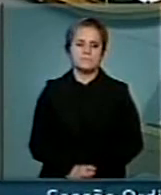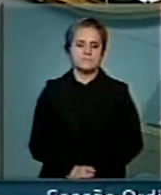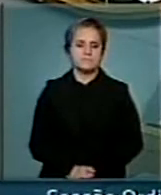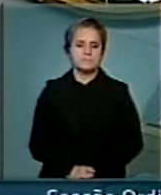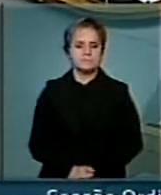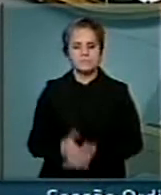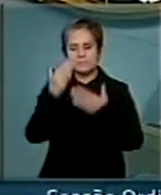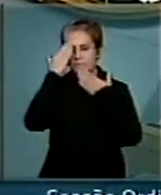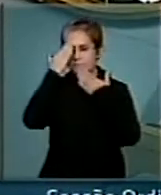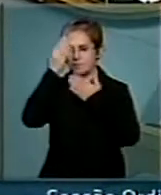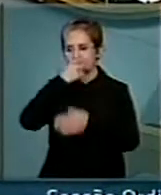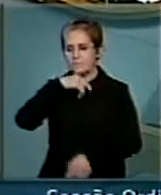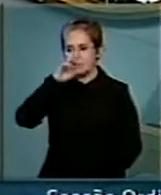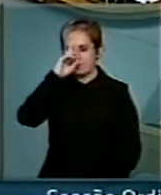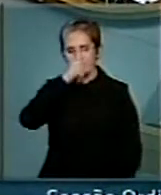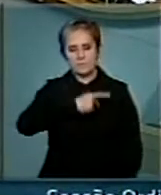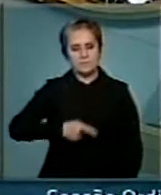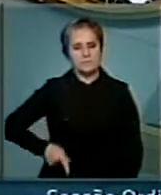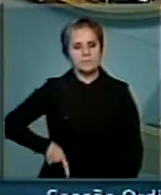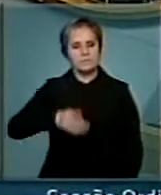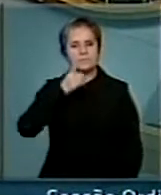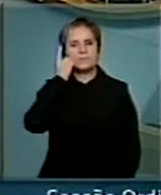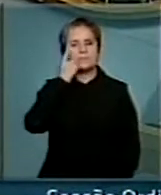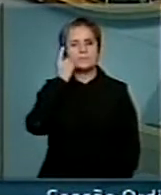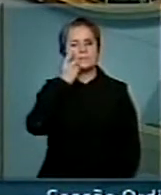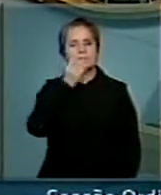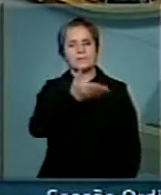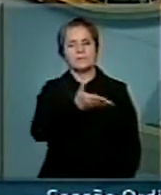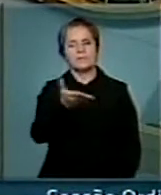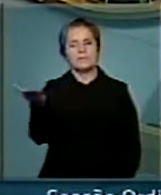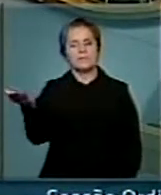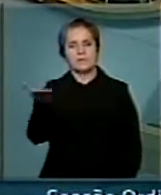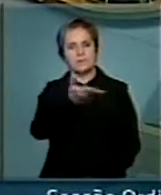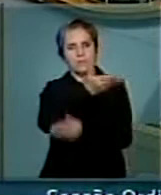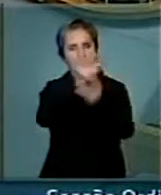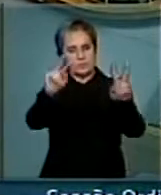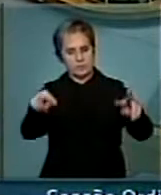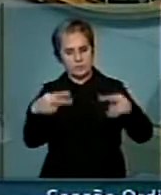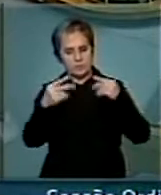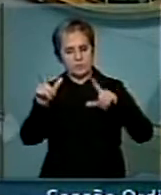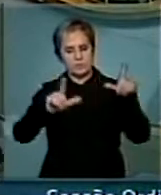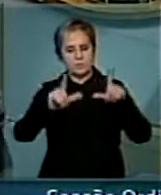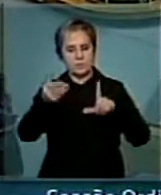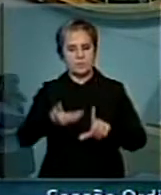Muito obrigado, senhor presidente, senhoras e senhores, aqueles que nos acompanham.